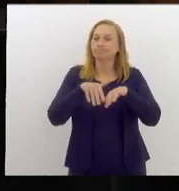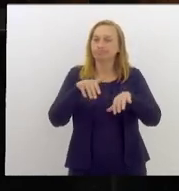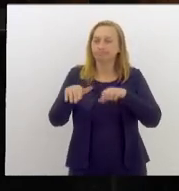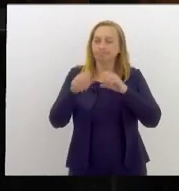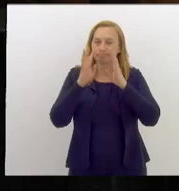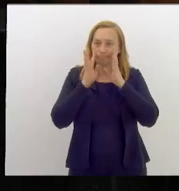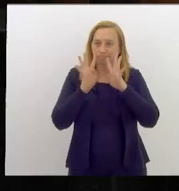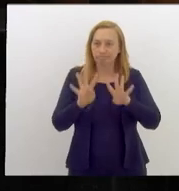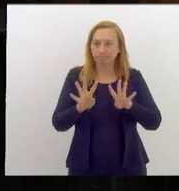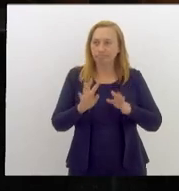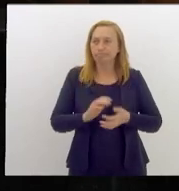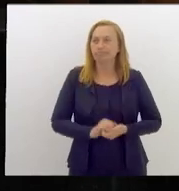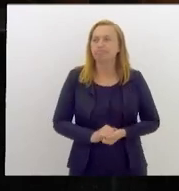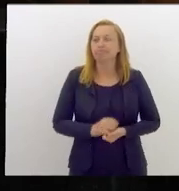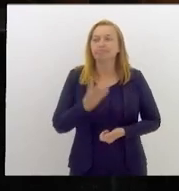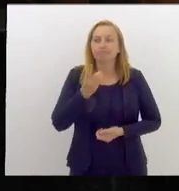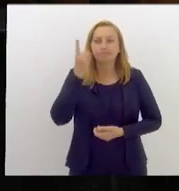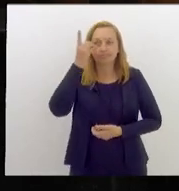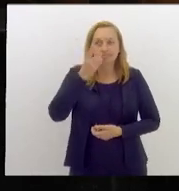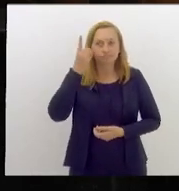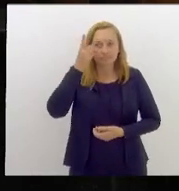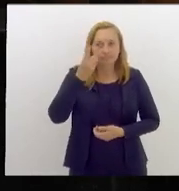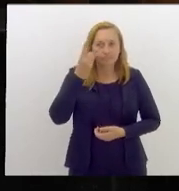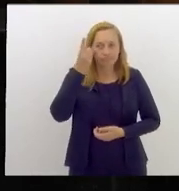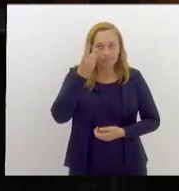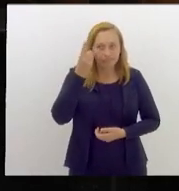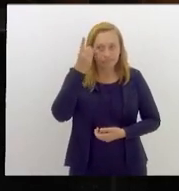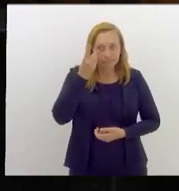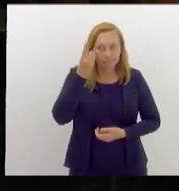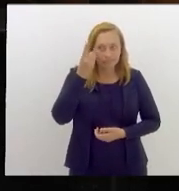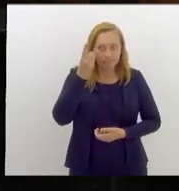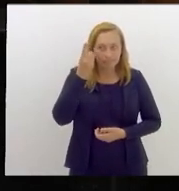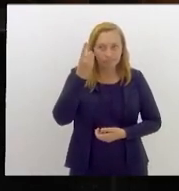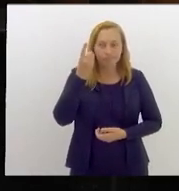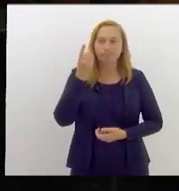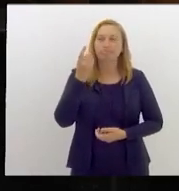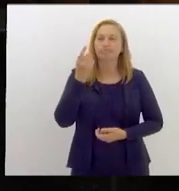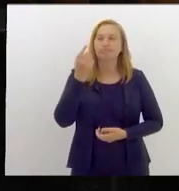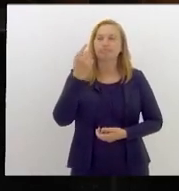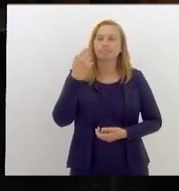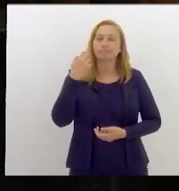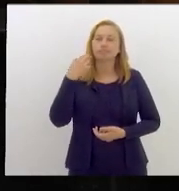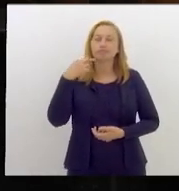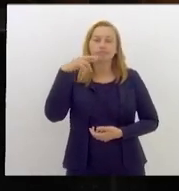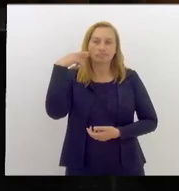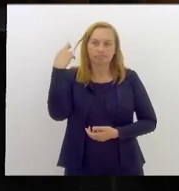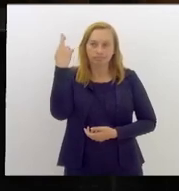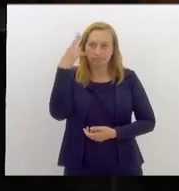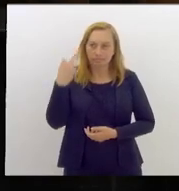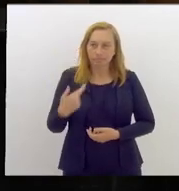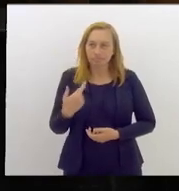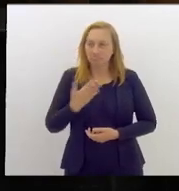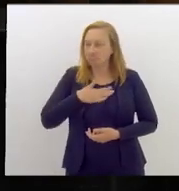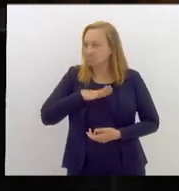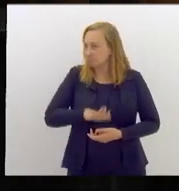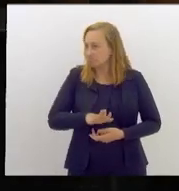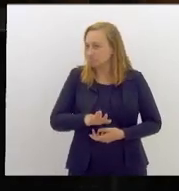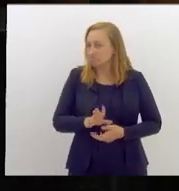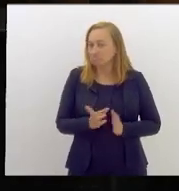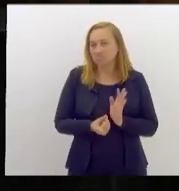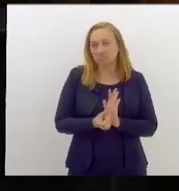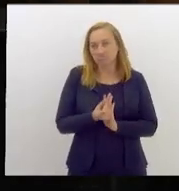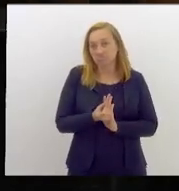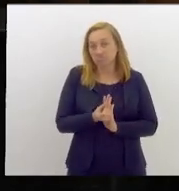atenção deputada Renata Souza porque se a senhora não gostou desse